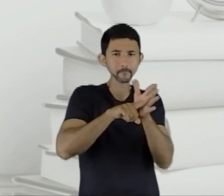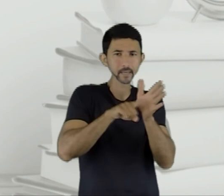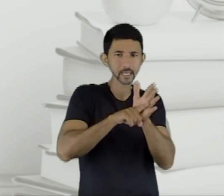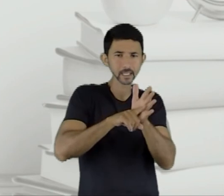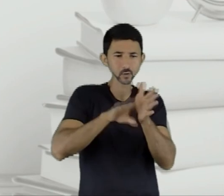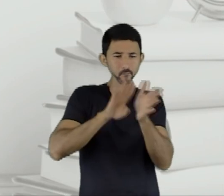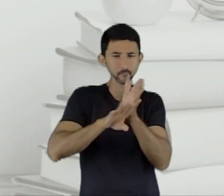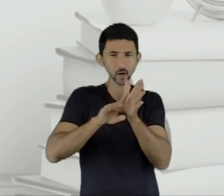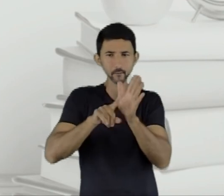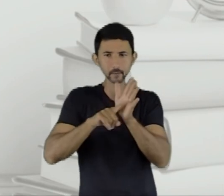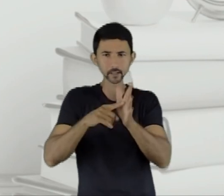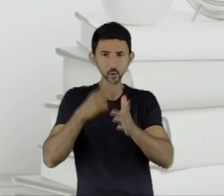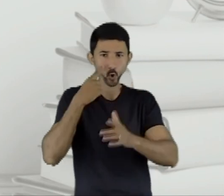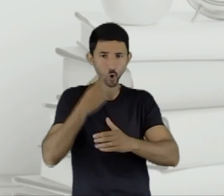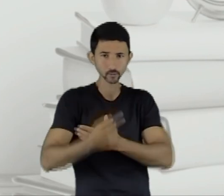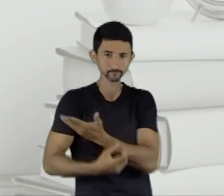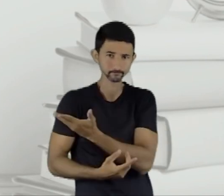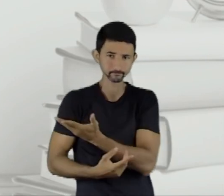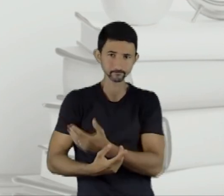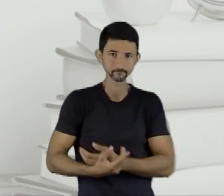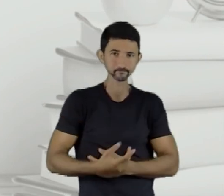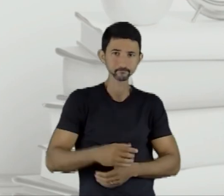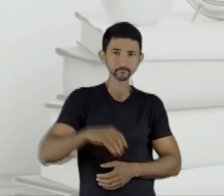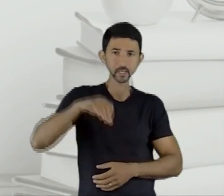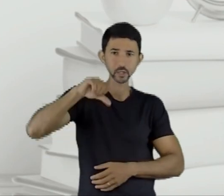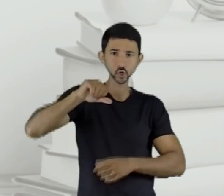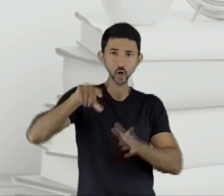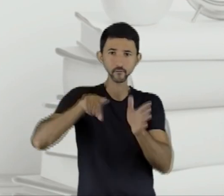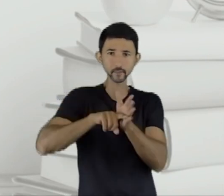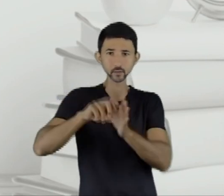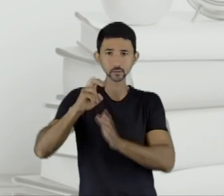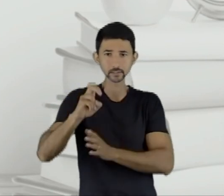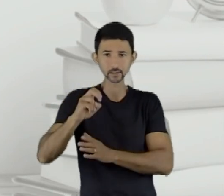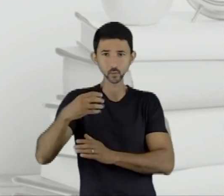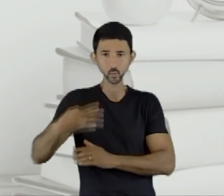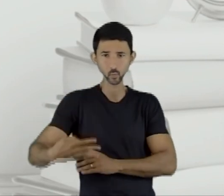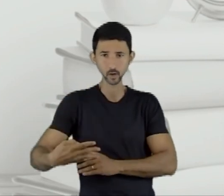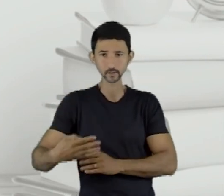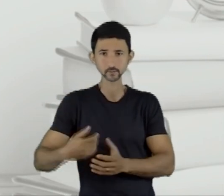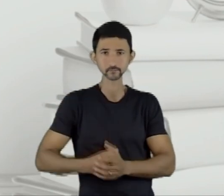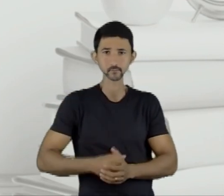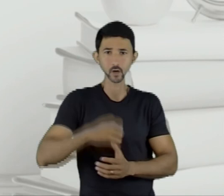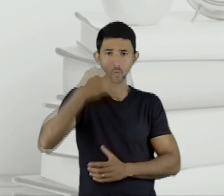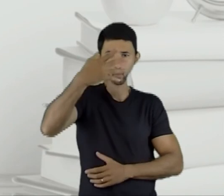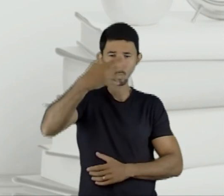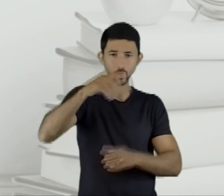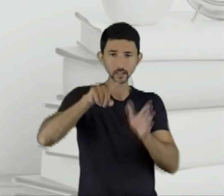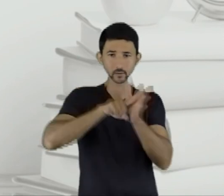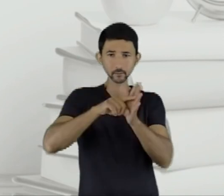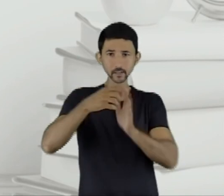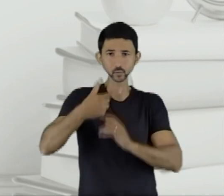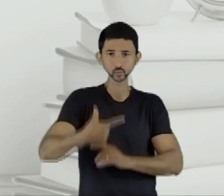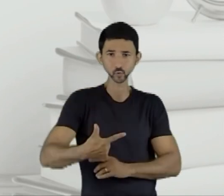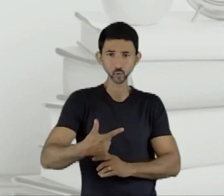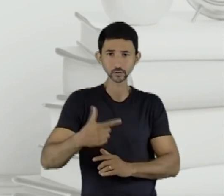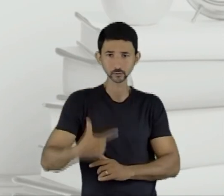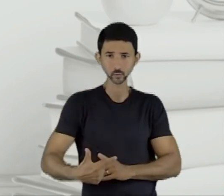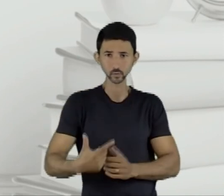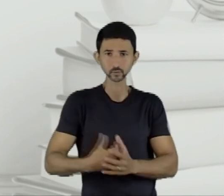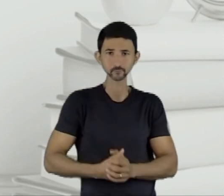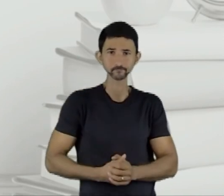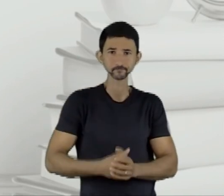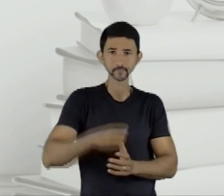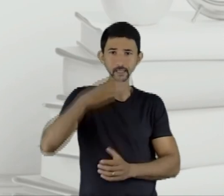4, observa lá, 9 menos 5, 4, 4 menos 2, 2, 3 menos 0, 3,